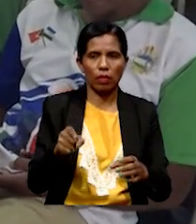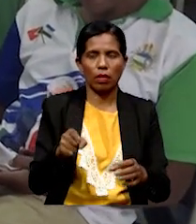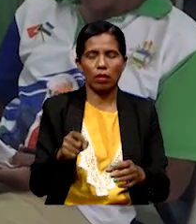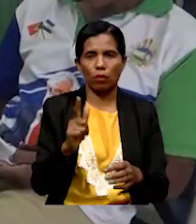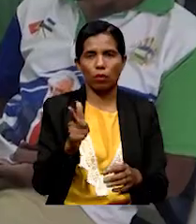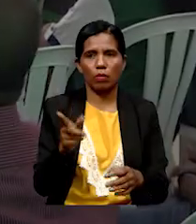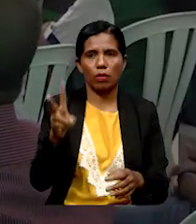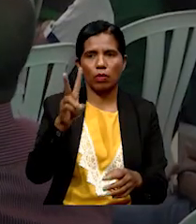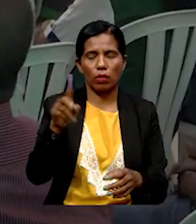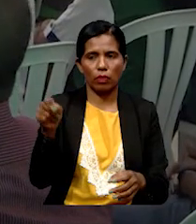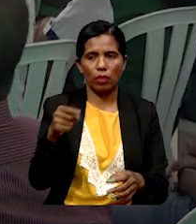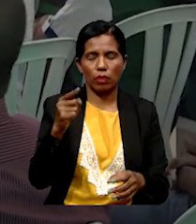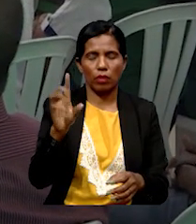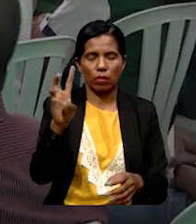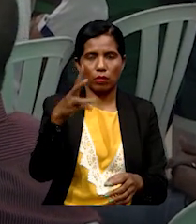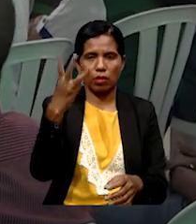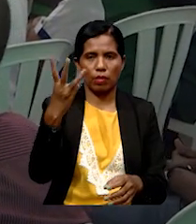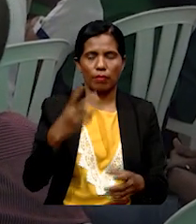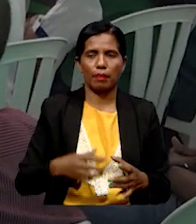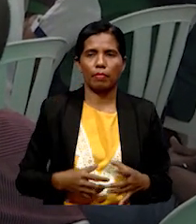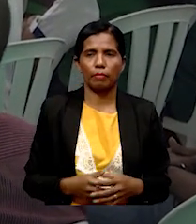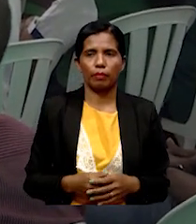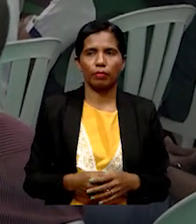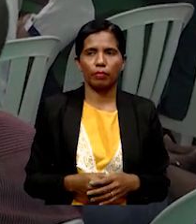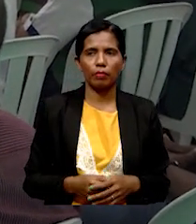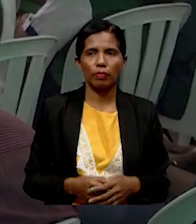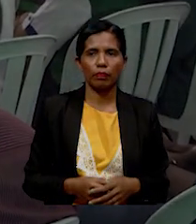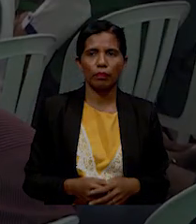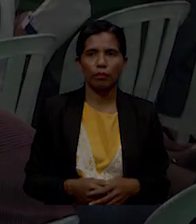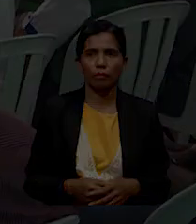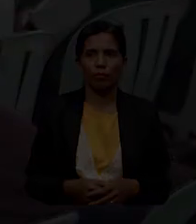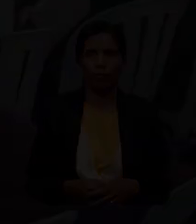resin rua virgula sanulu resin nen. Jimmy Fernandez, Jovial da Costa, GMN.